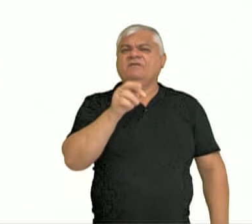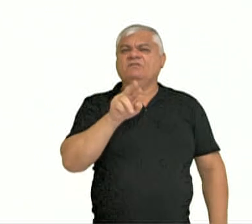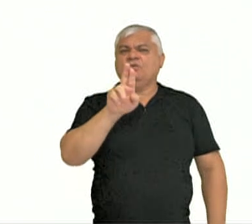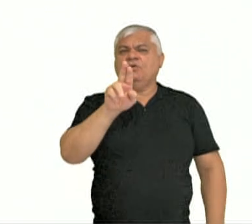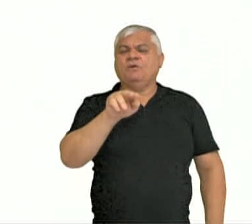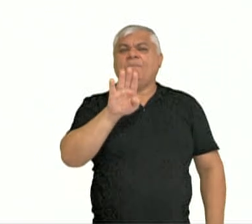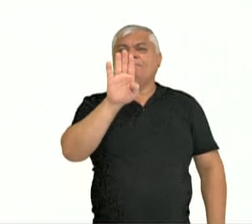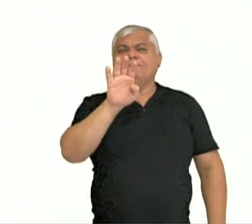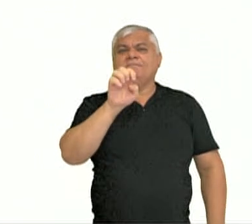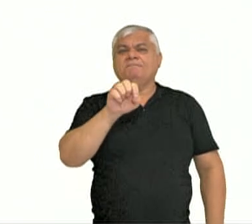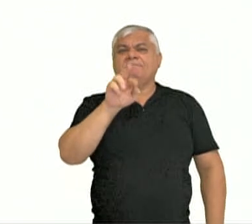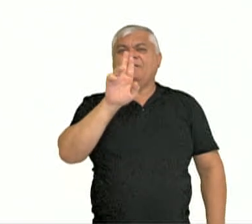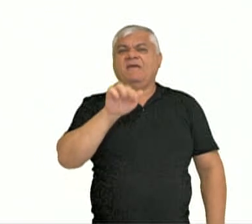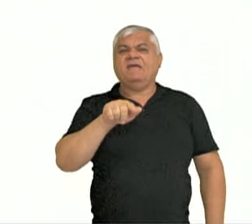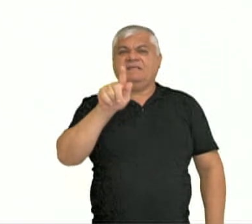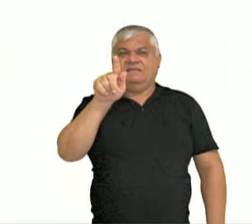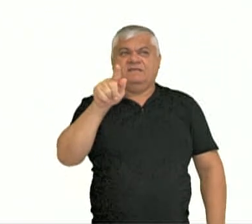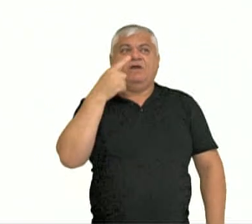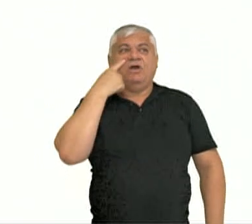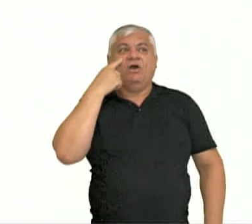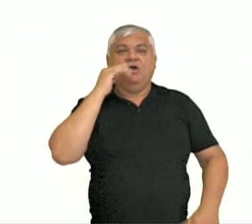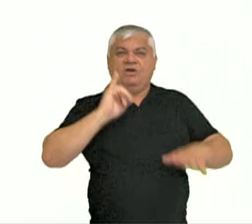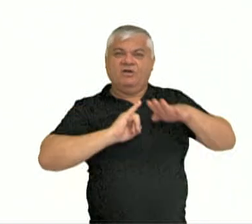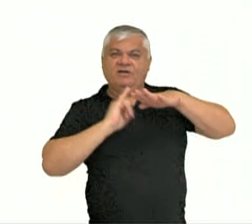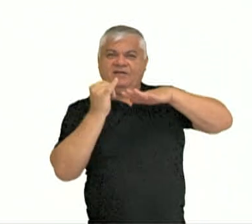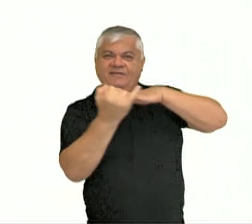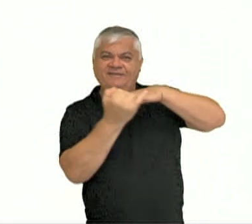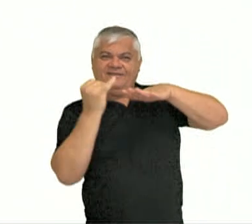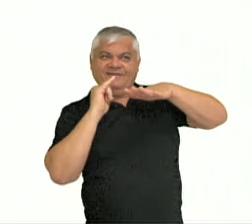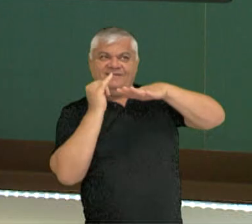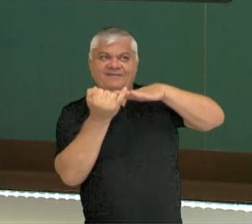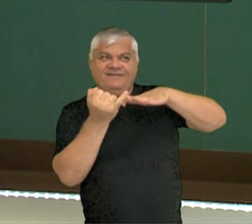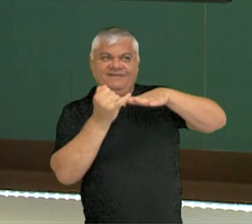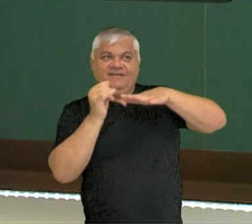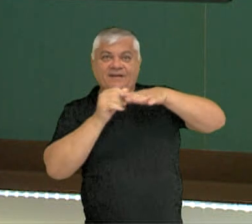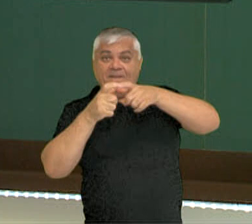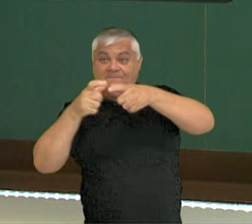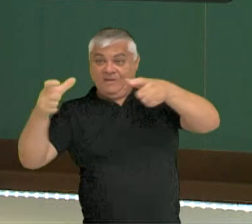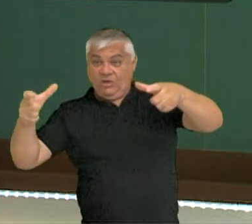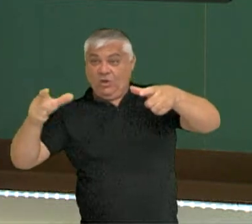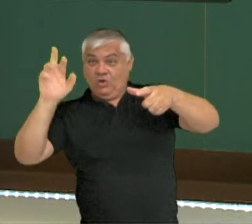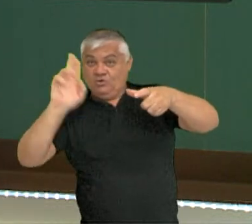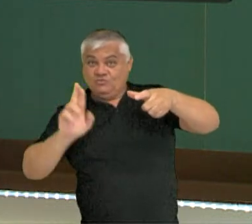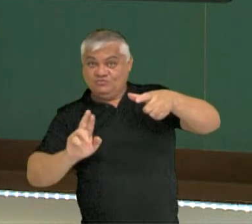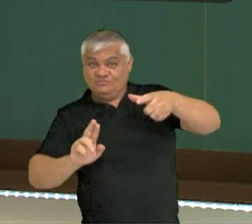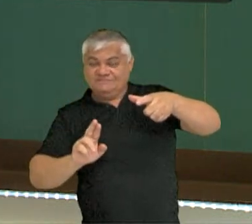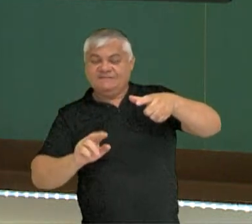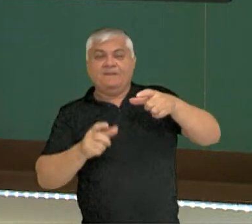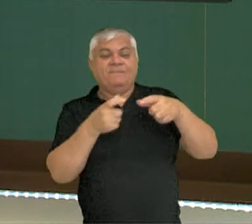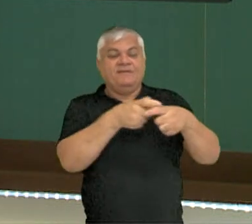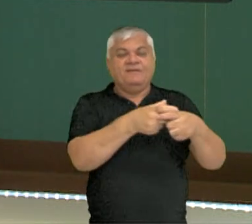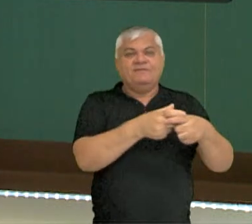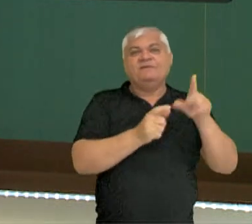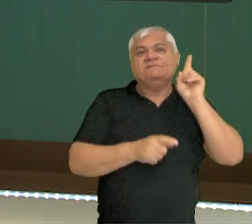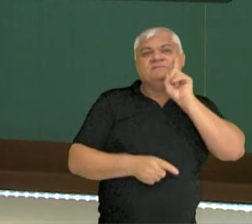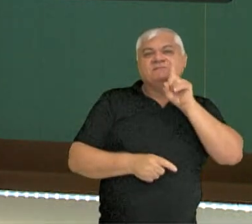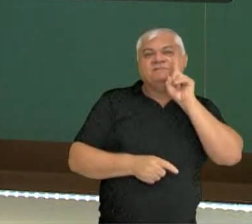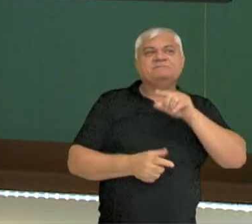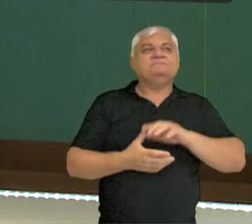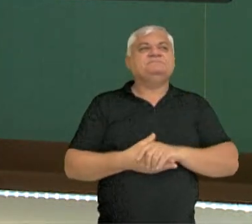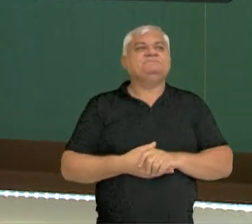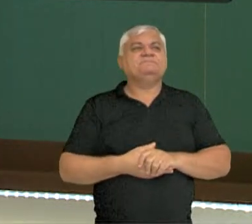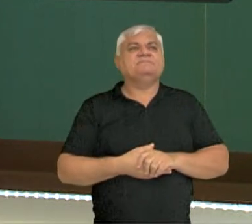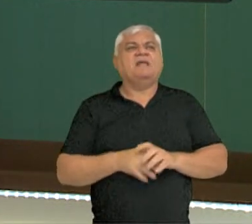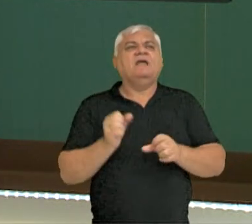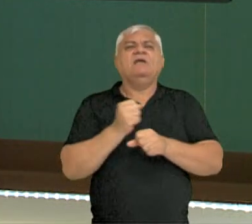Bering, Estreito de Bering. Ó, as duas ilhas, Dioméde. Essa aqui é da Rússia e essa aqui é dos Estados Unidos, a menor. Que coisa. Que